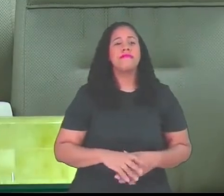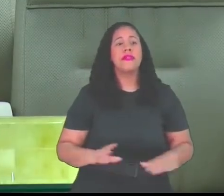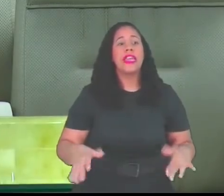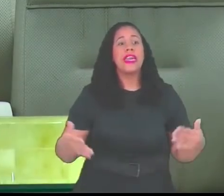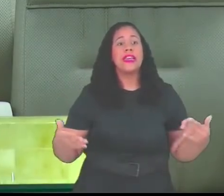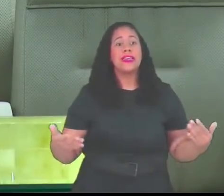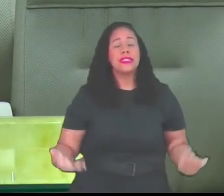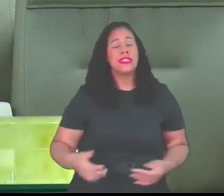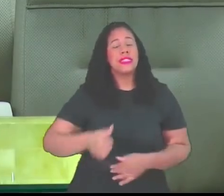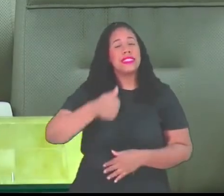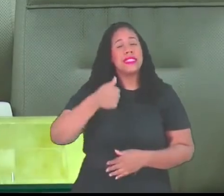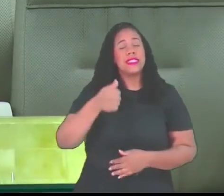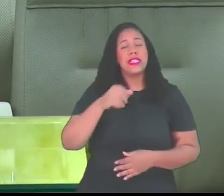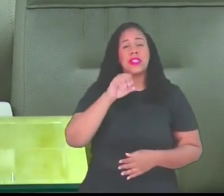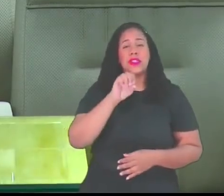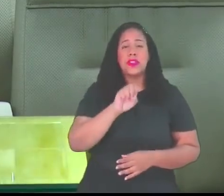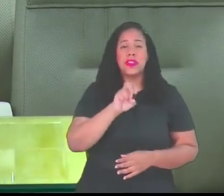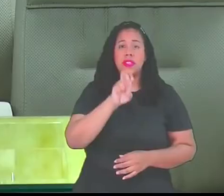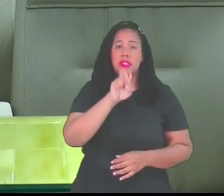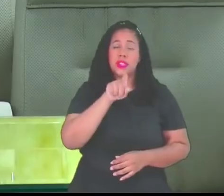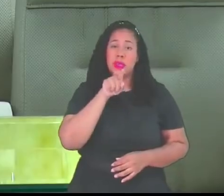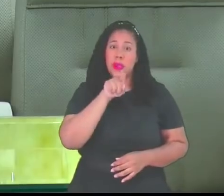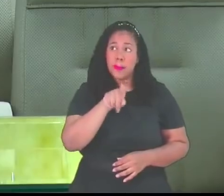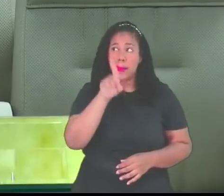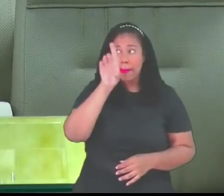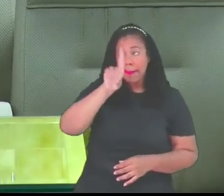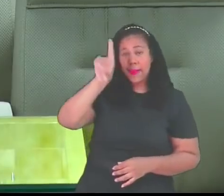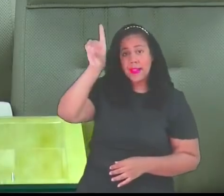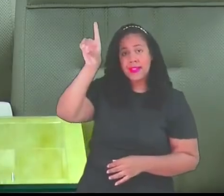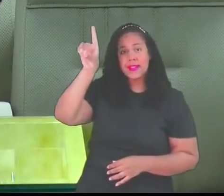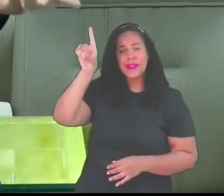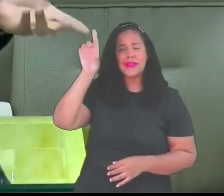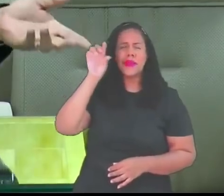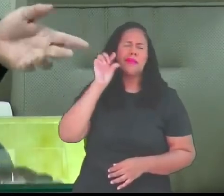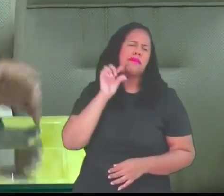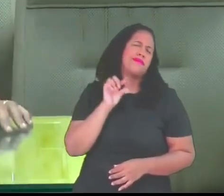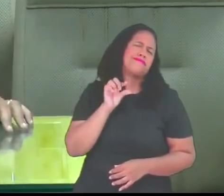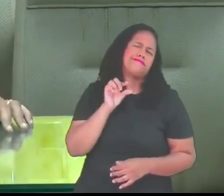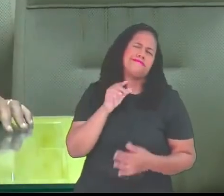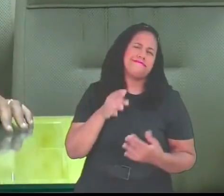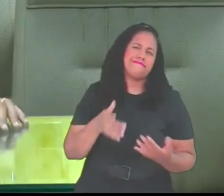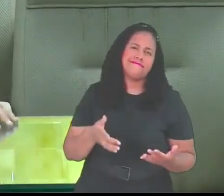Então, 185 mil para Deus é café pequeno.